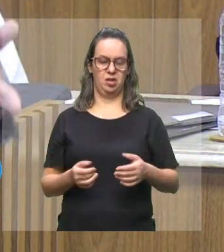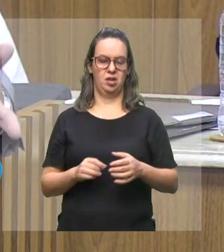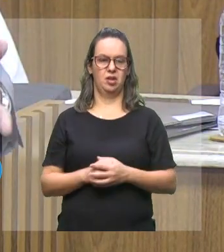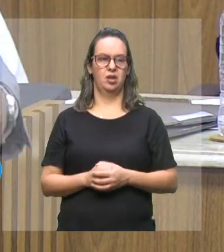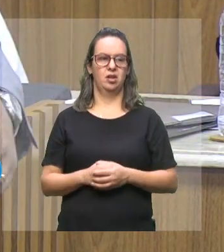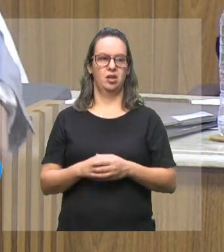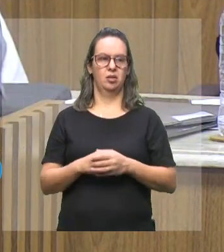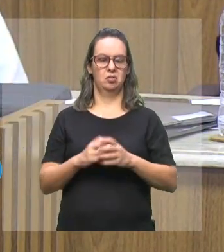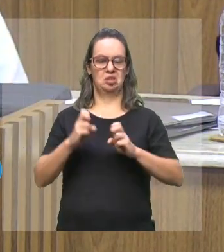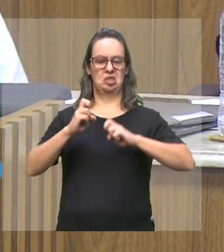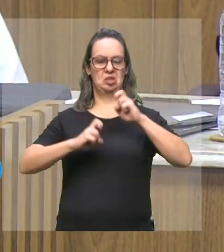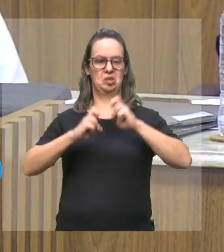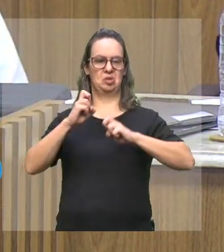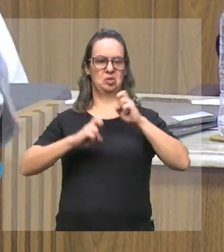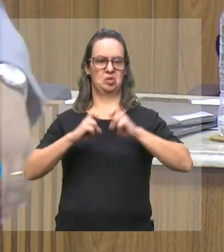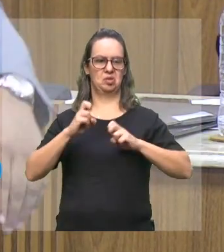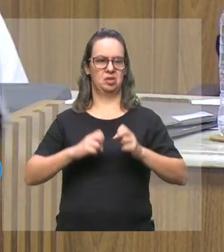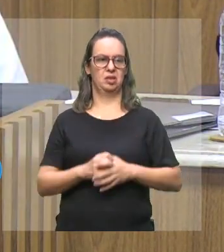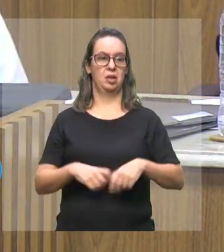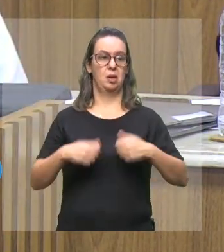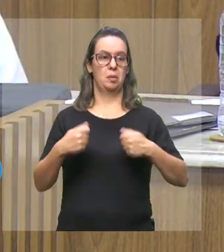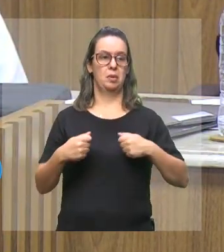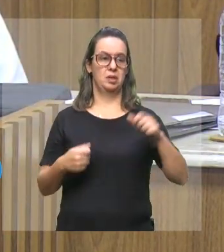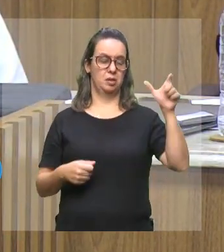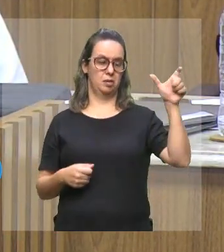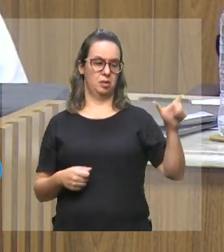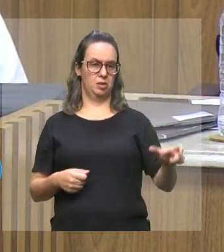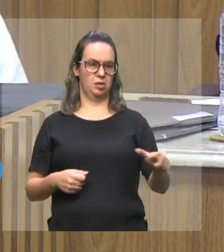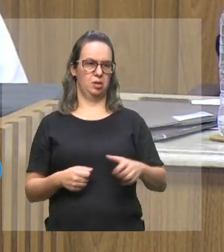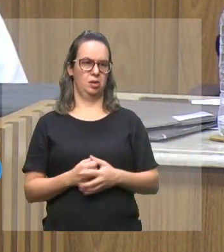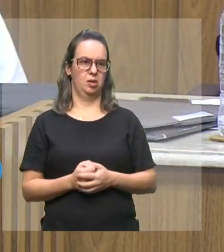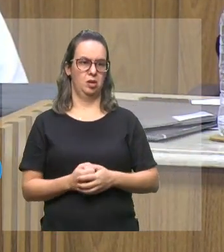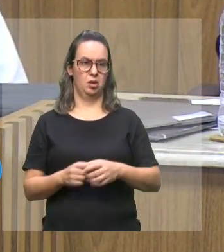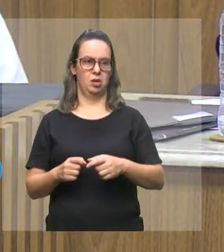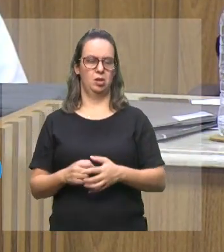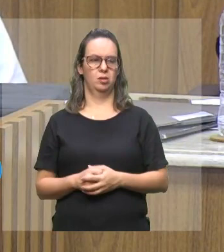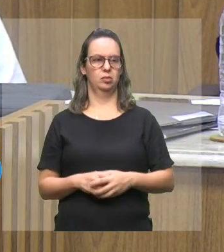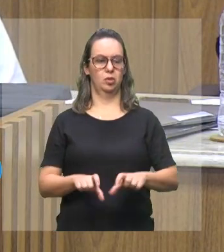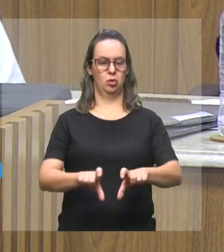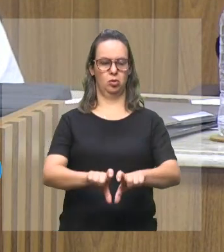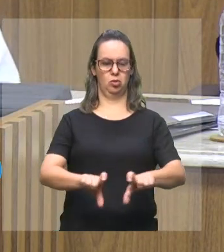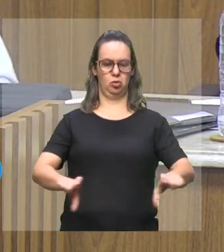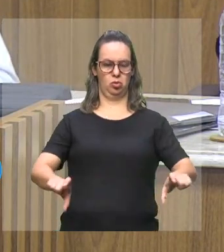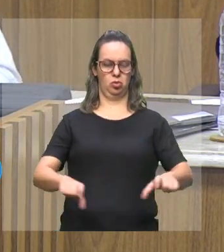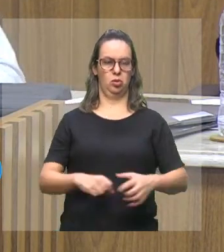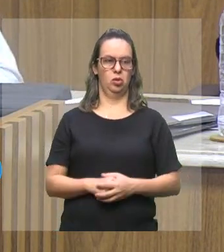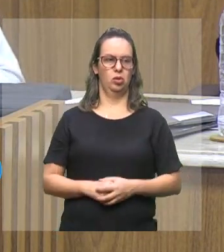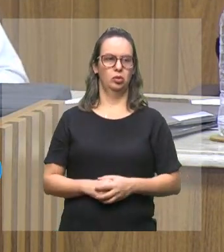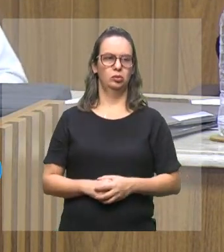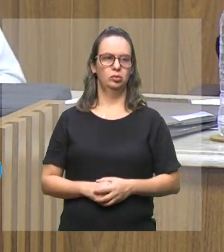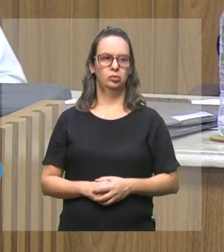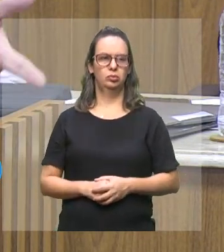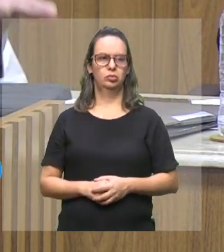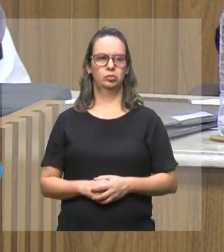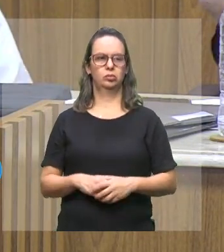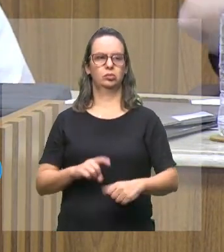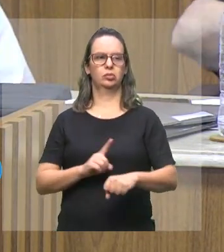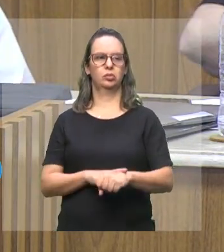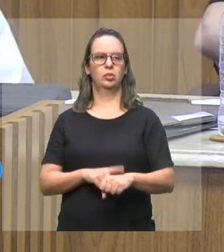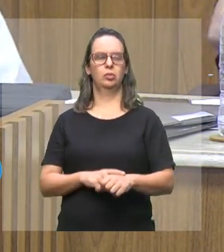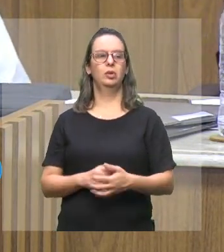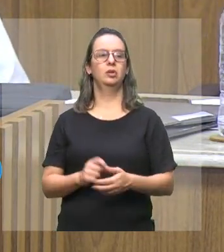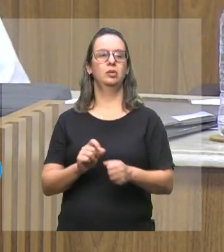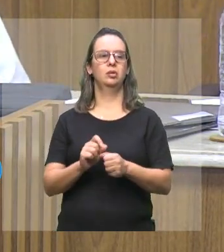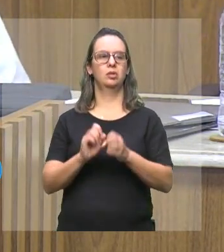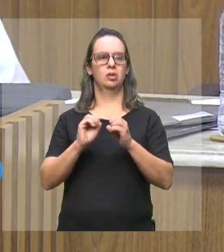de tempo, não é uma questão de infraestrutura. A infraestrutura se cria, não é? A oportunidade se cria, a logística se cria. O que não se cria é mão de obra.